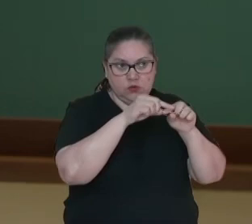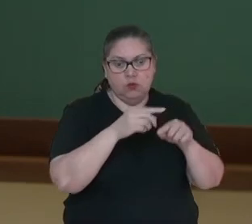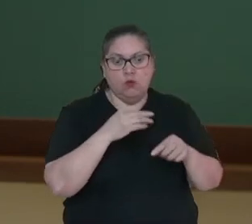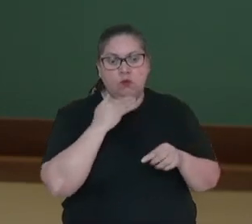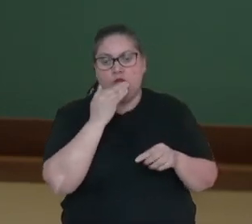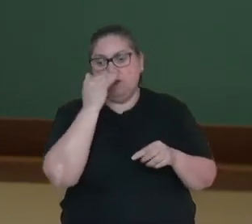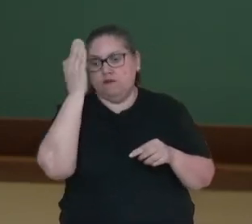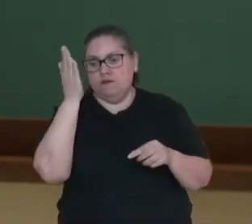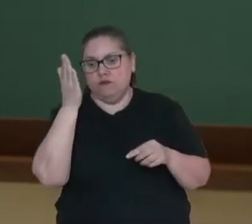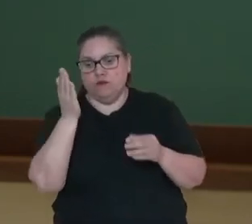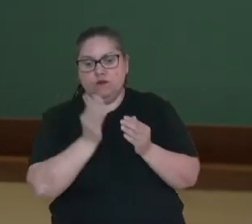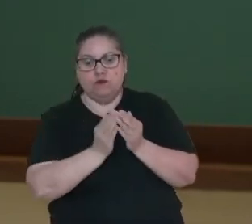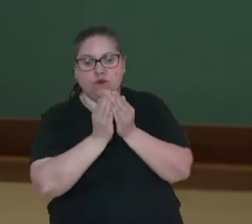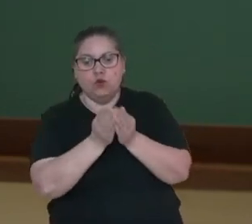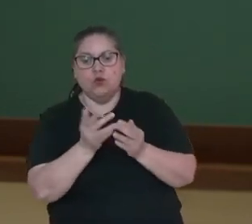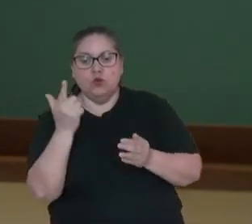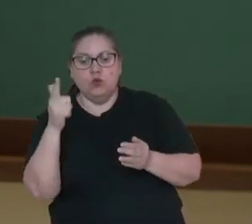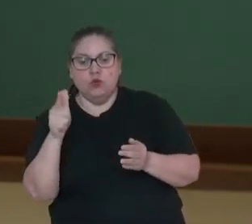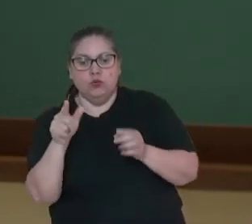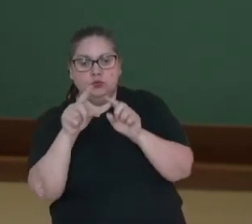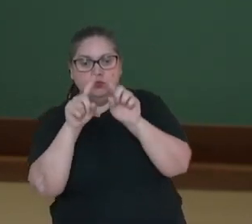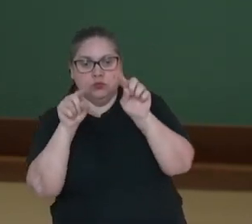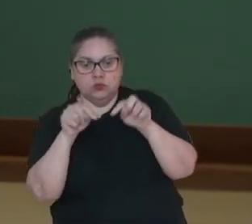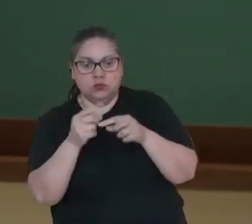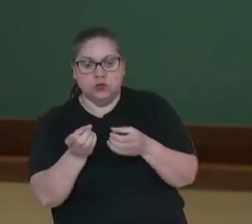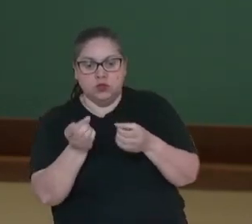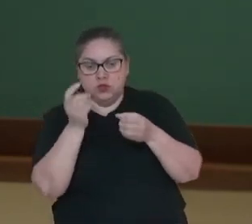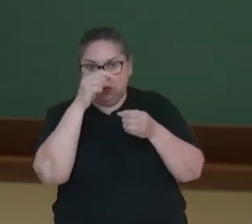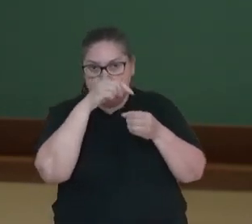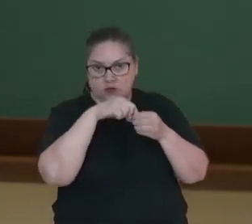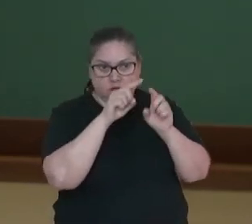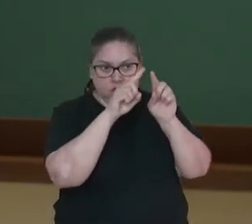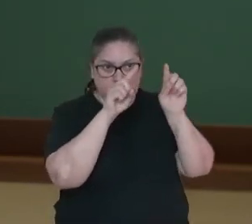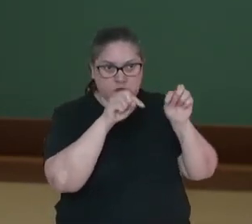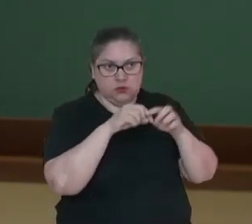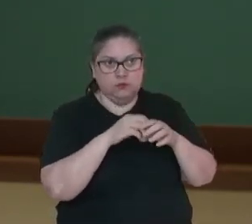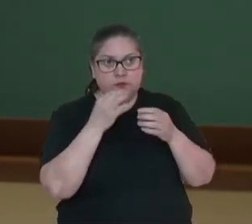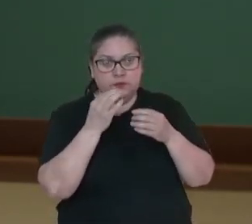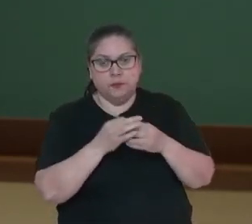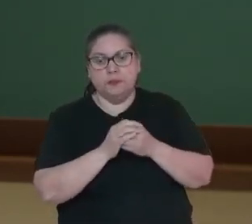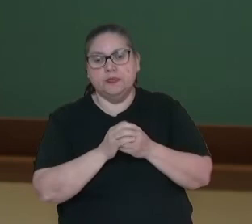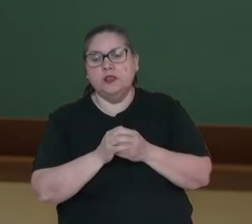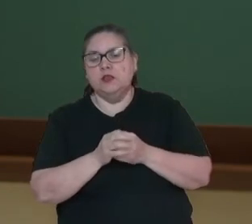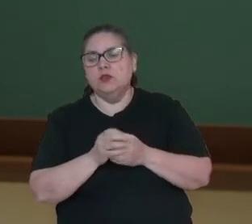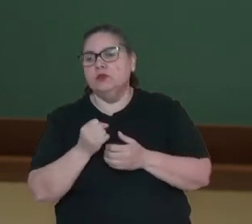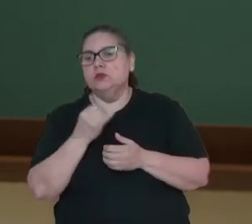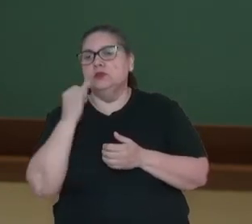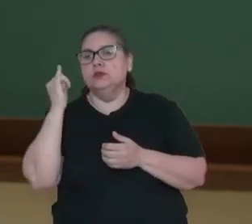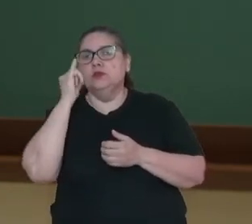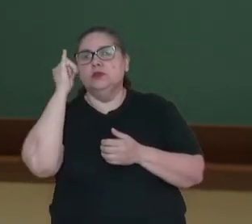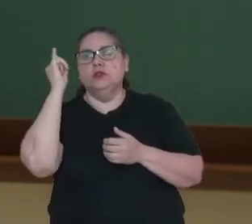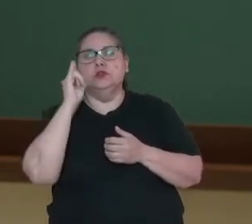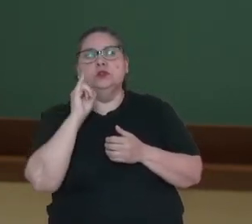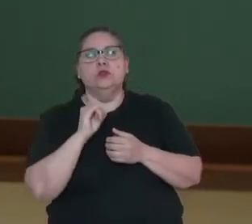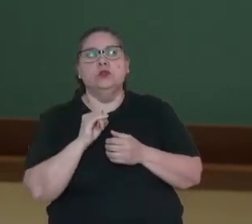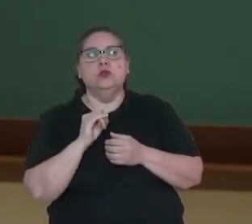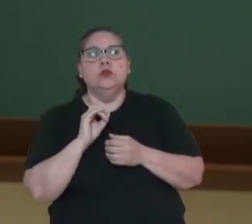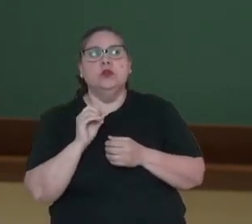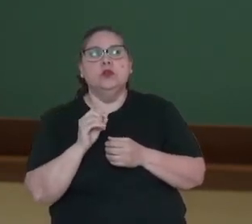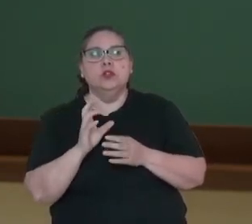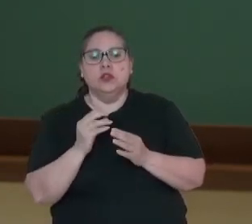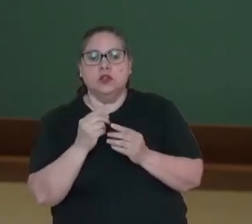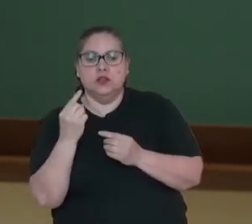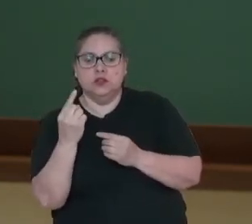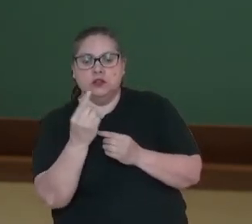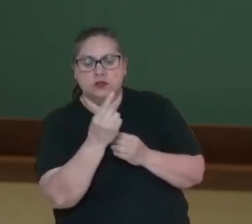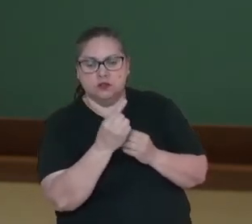pode desenhar nenhum navio no outro quadrado. Você tem que desenhar só naquele quadrado. Uma coisa muito importante. Ao redor de